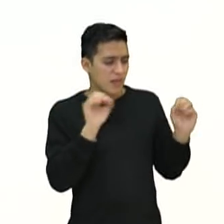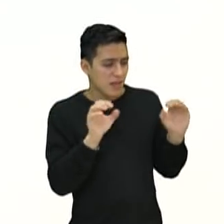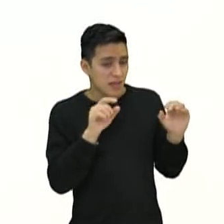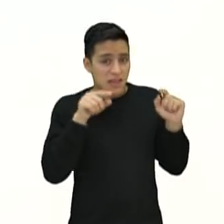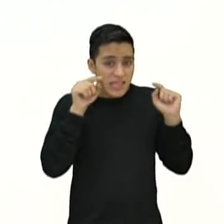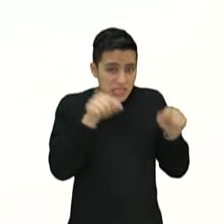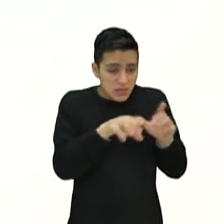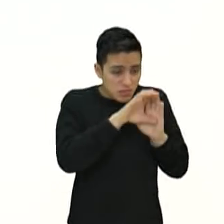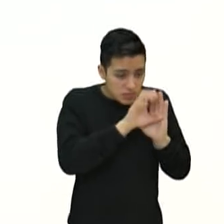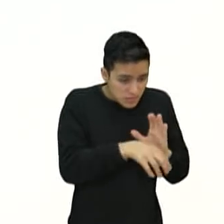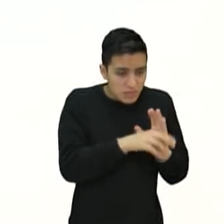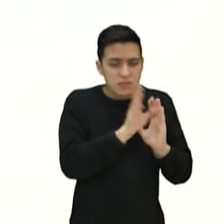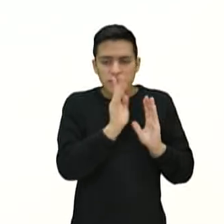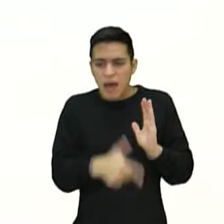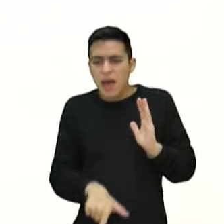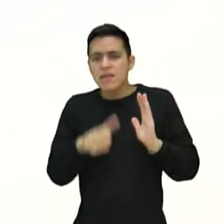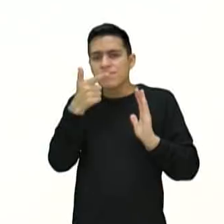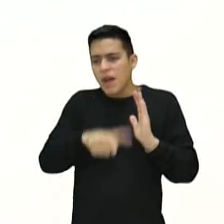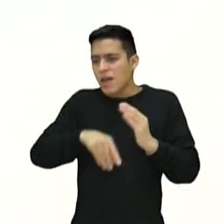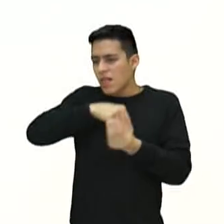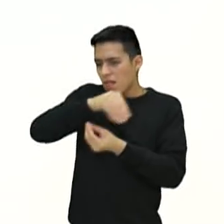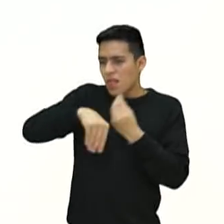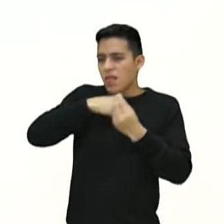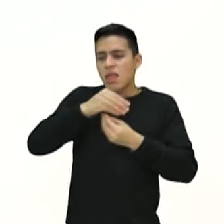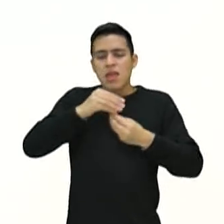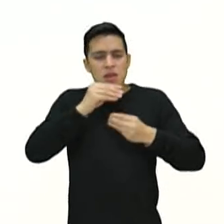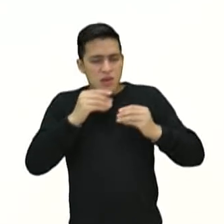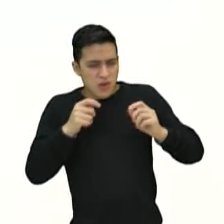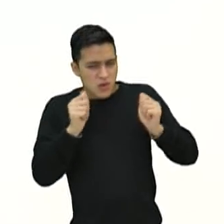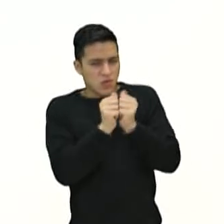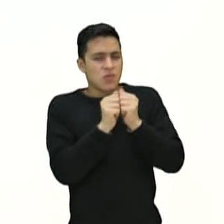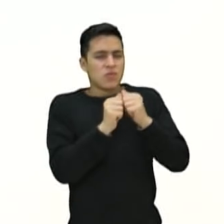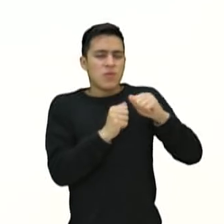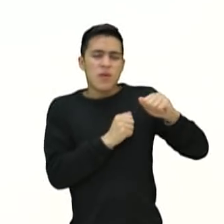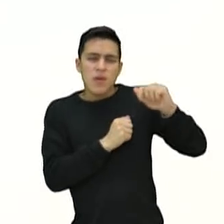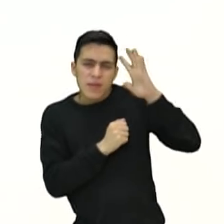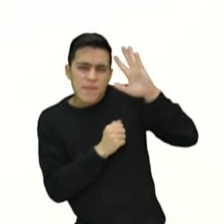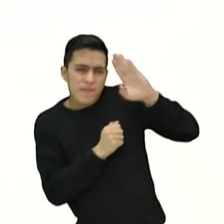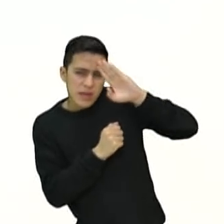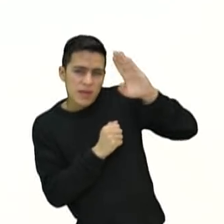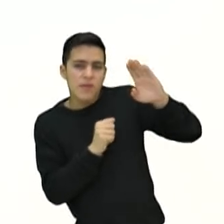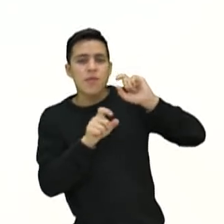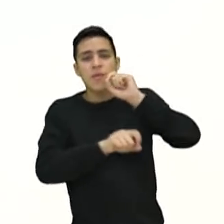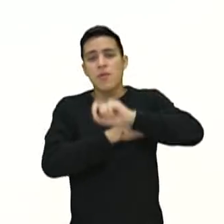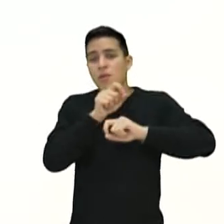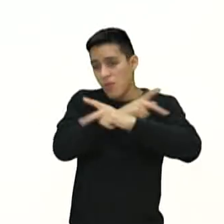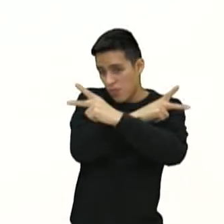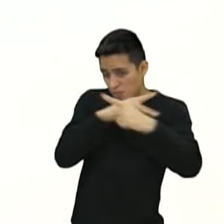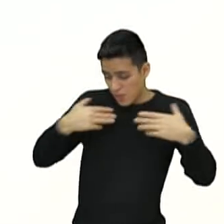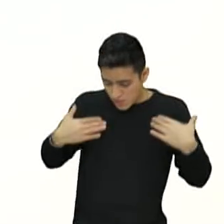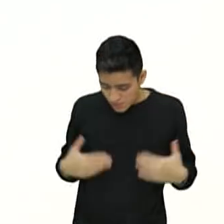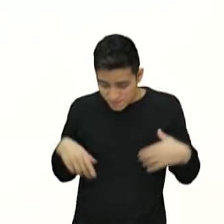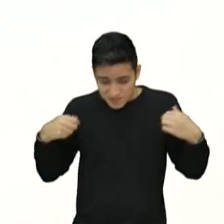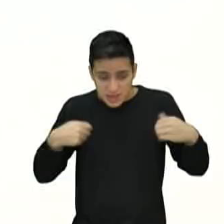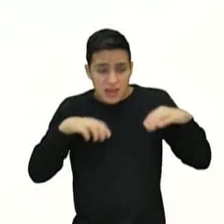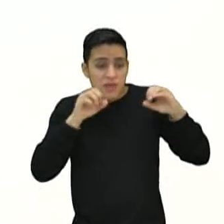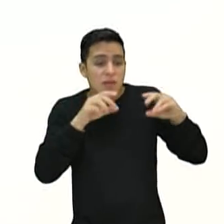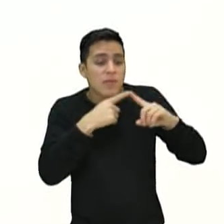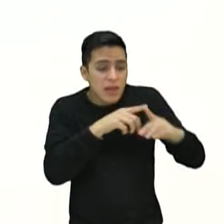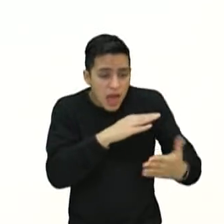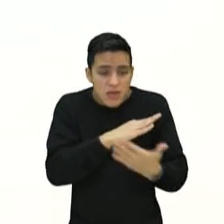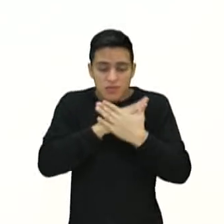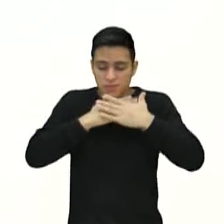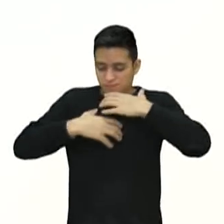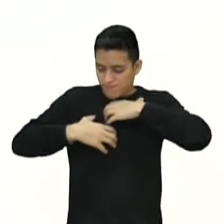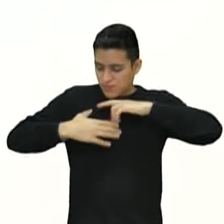definição, traz outras, desenvolvendo a sua ideia principal, de que nossos corpos precisam de educação com sentido.